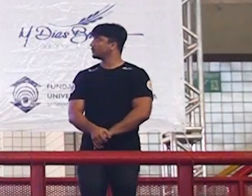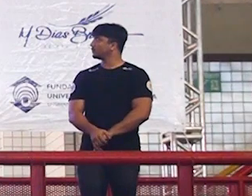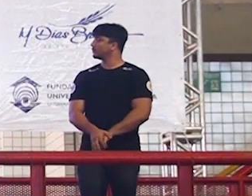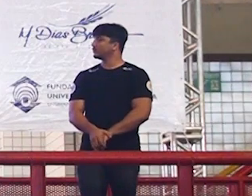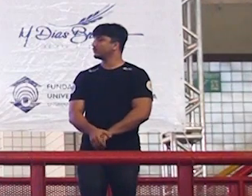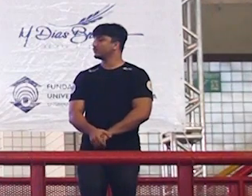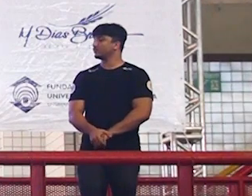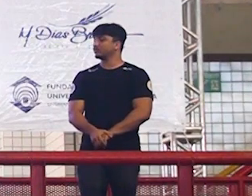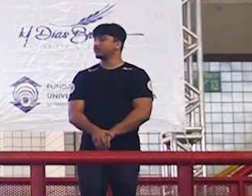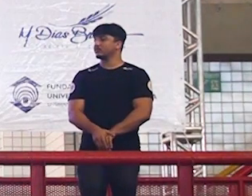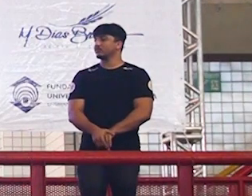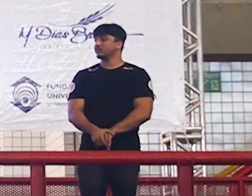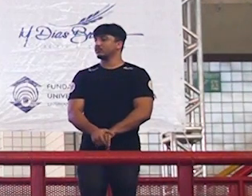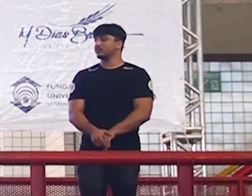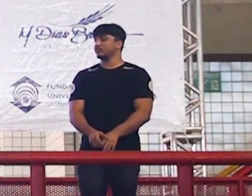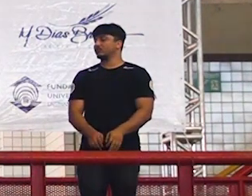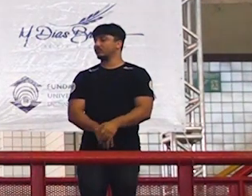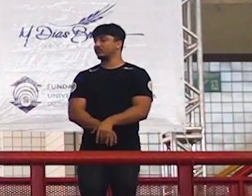Cadê?